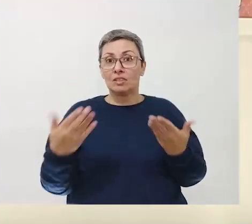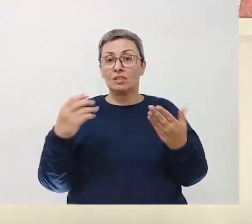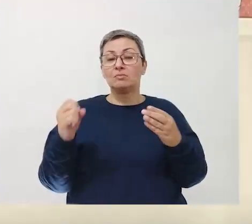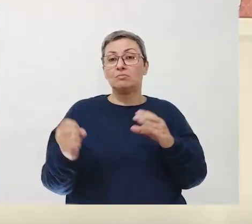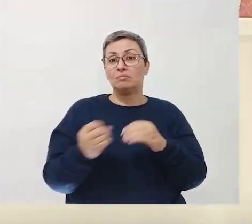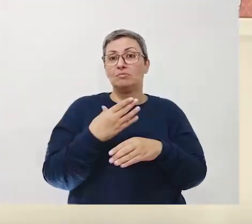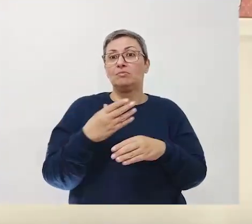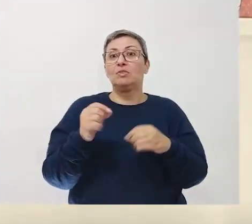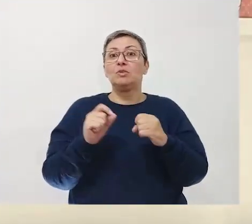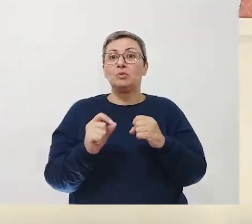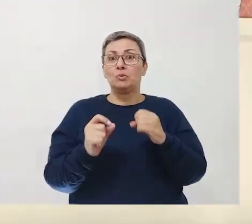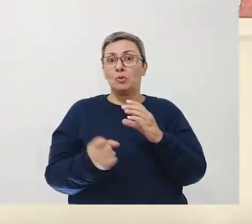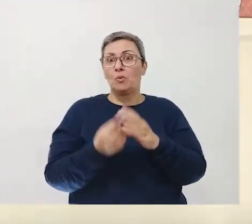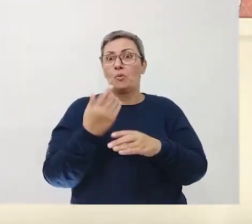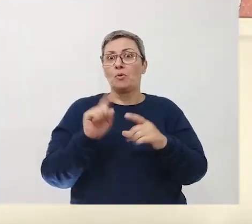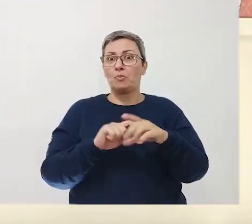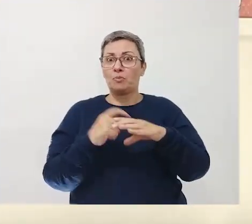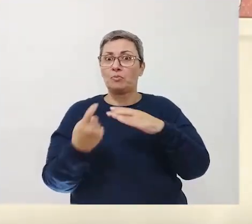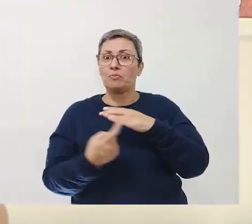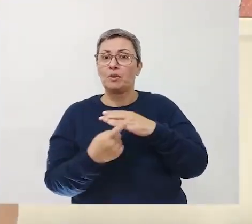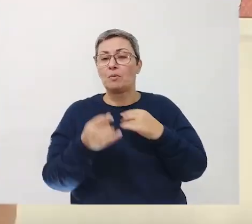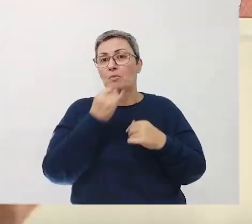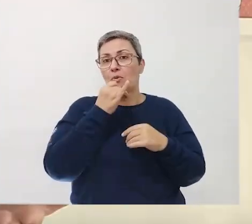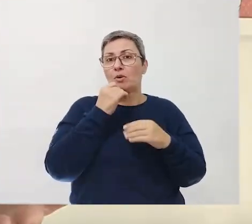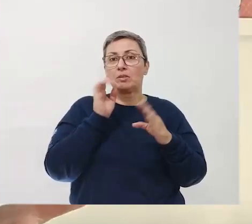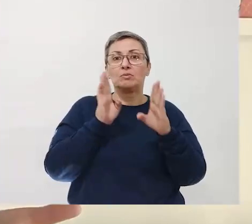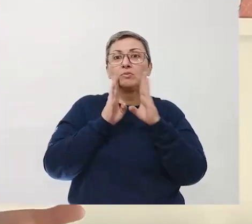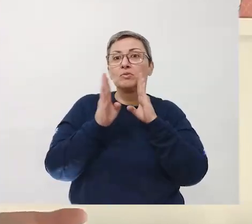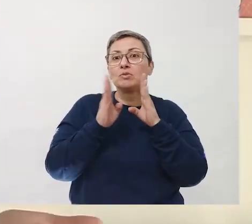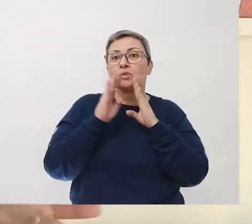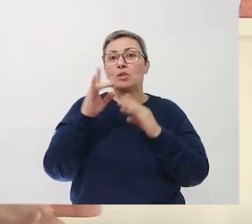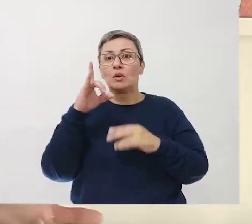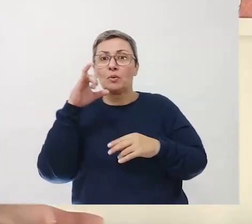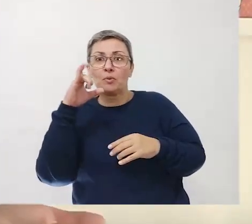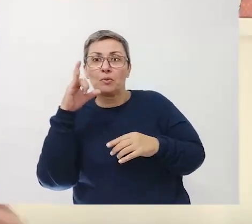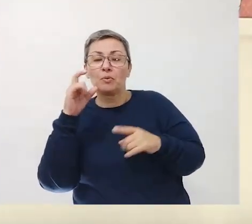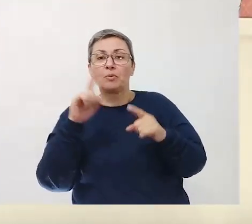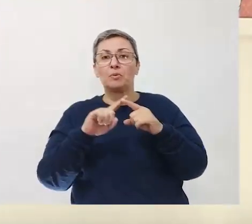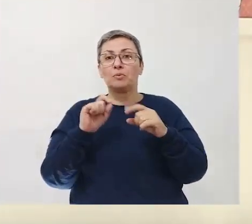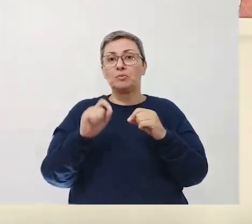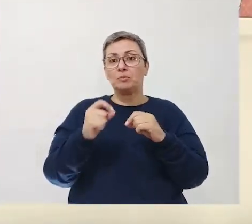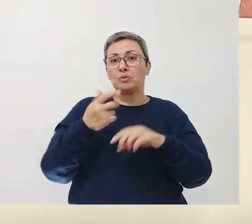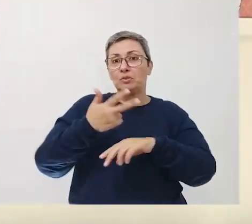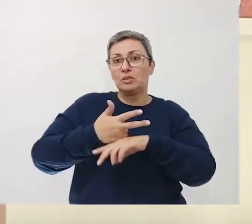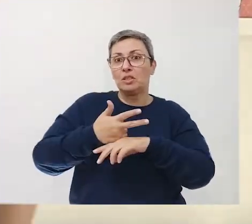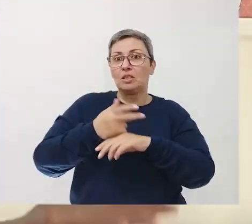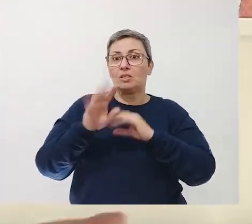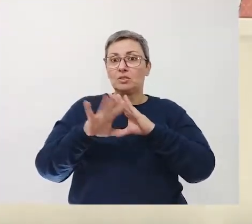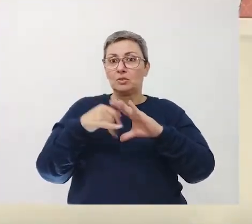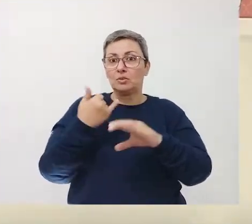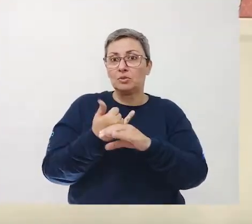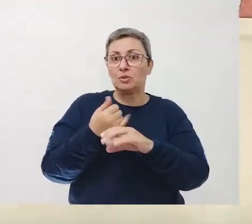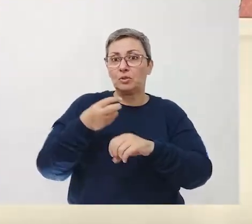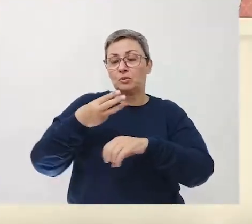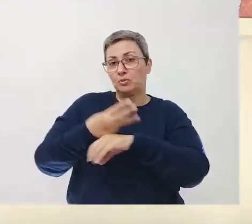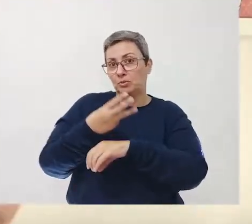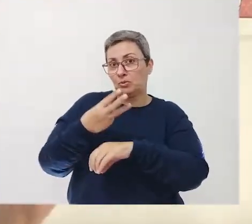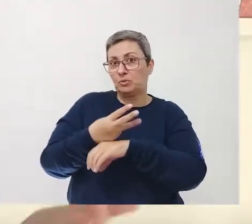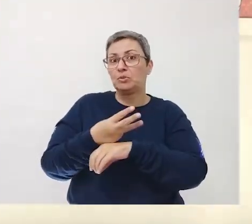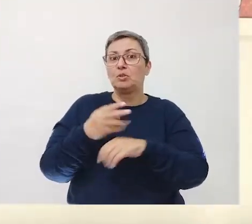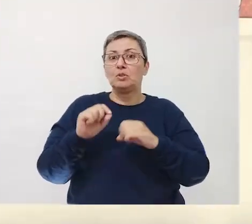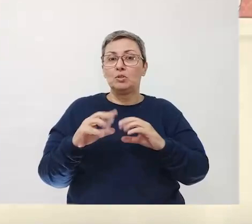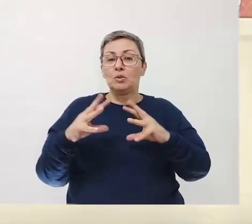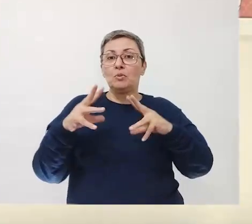até a superexposição, criada pelas redes sociais, como por exemplo Facebook, Instagram, sites de vídeo